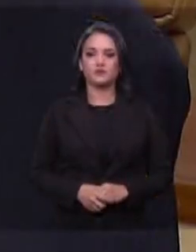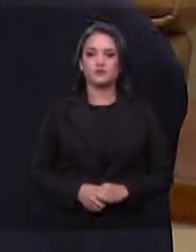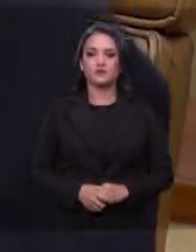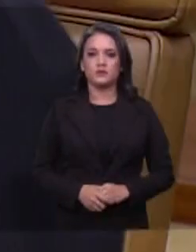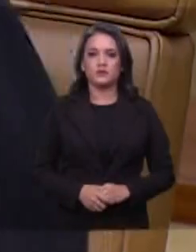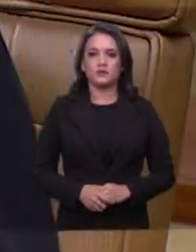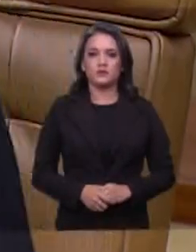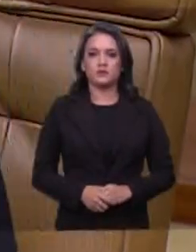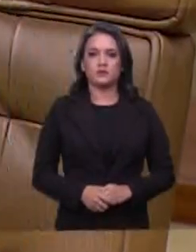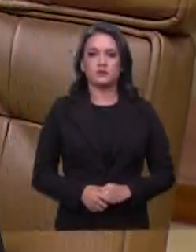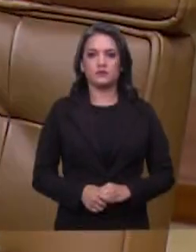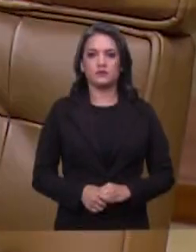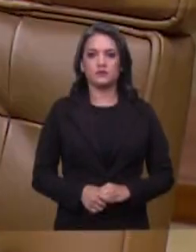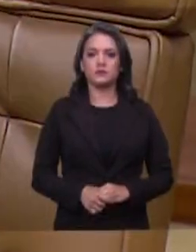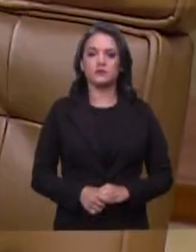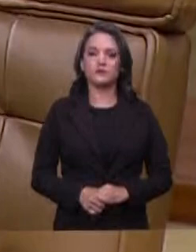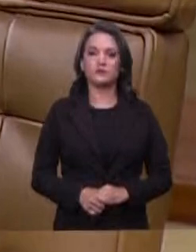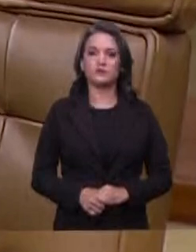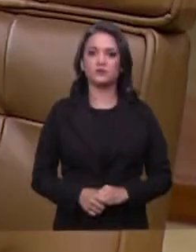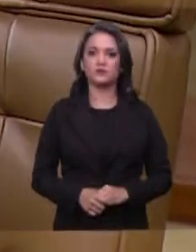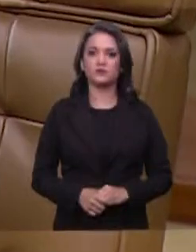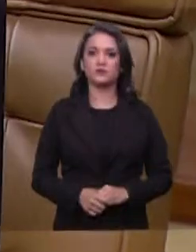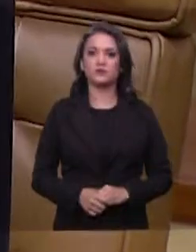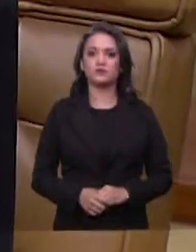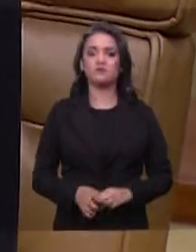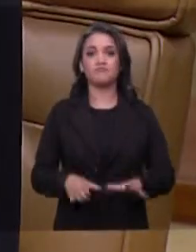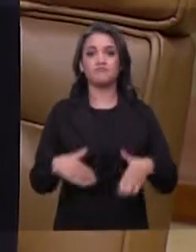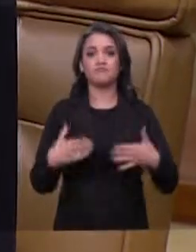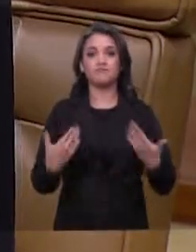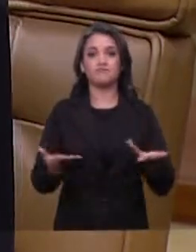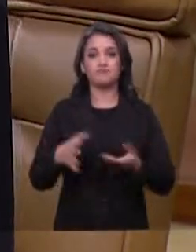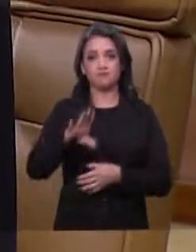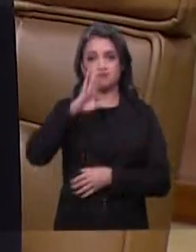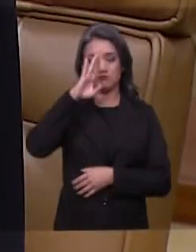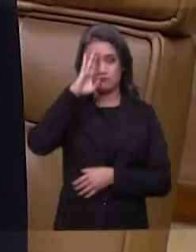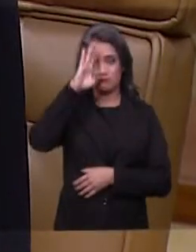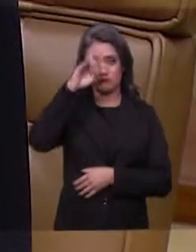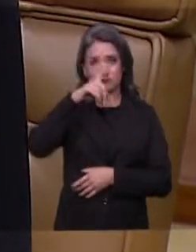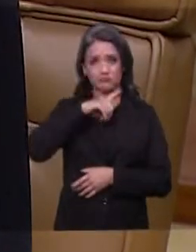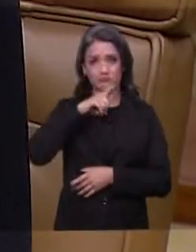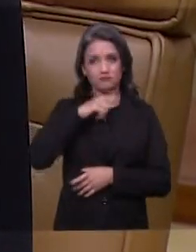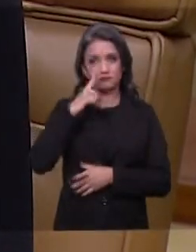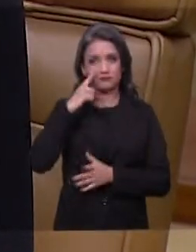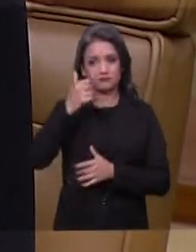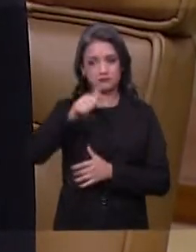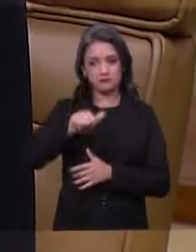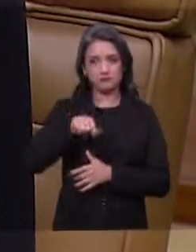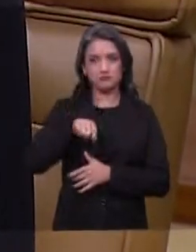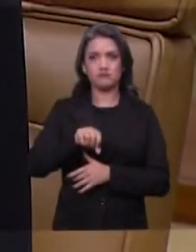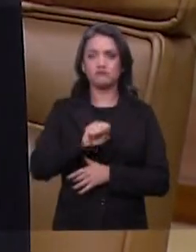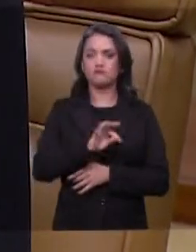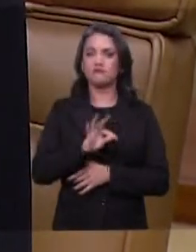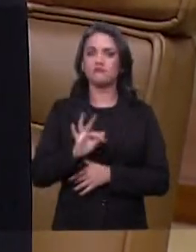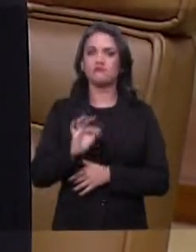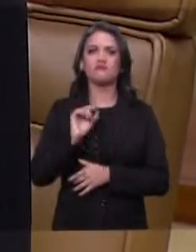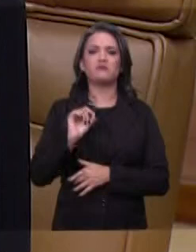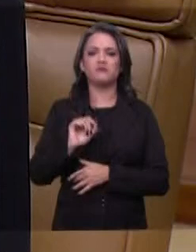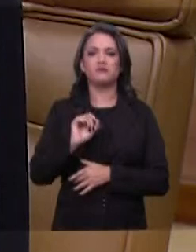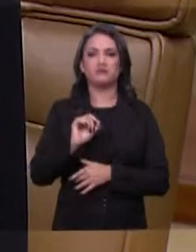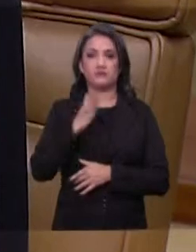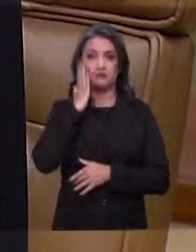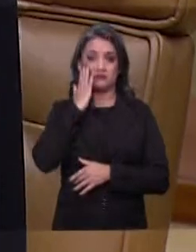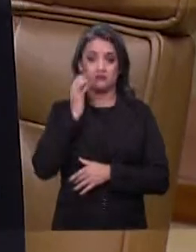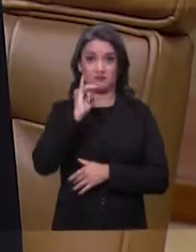no topo da cabeça. Os óculos de armação preta, arredondada. Veste toga eterno preto, camisa branca e gravata vermelha estampada. O